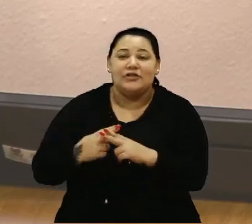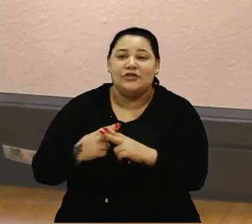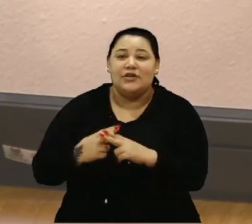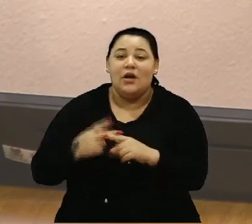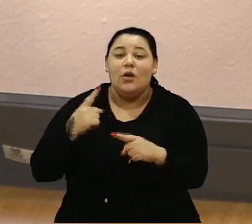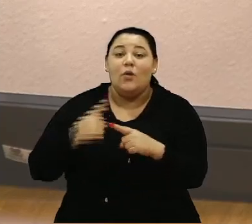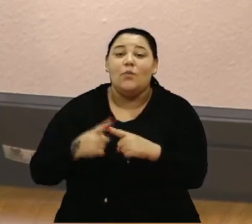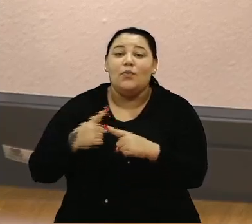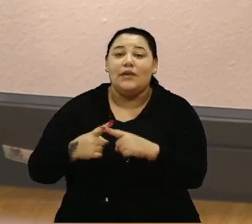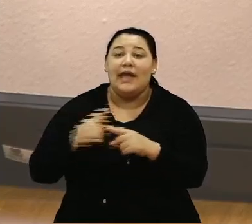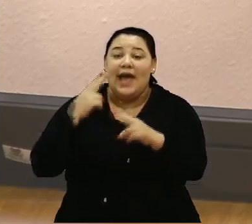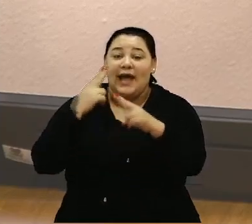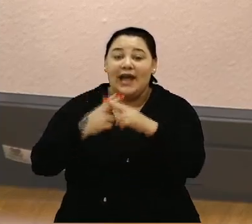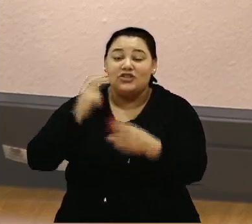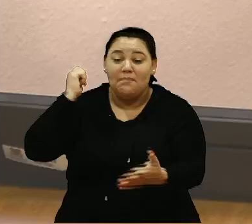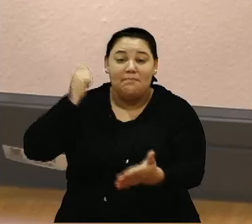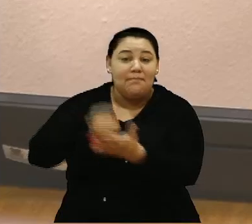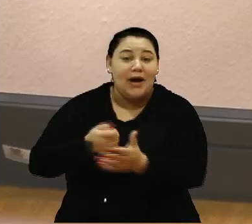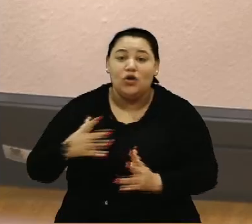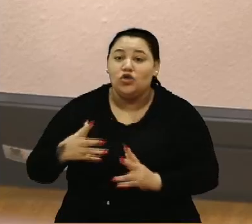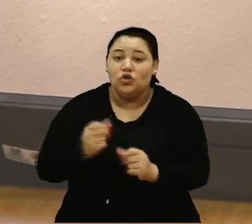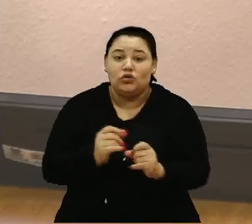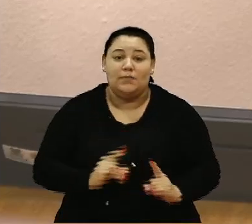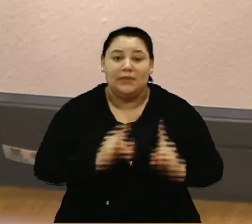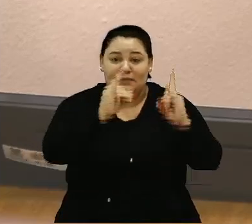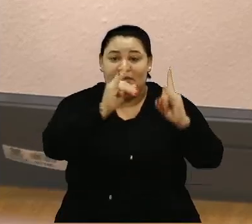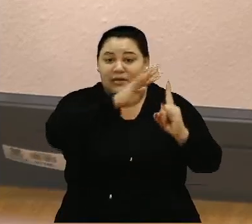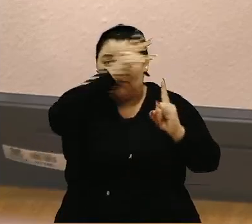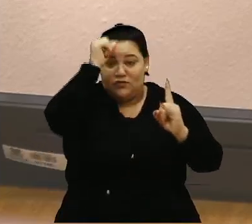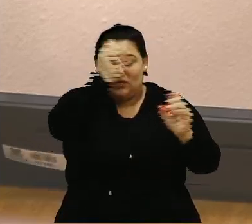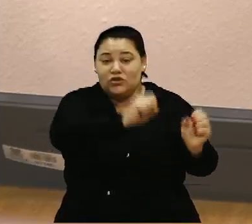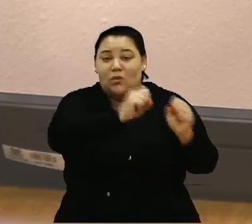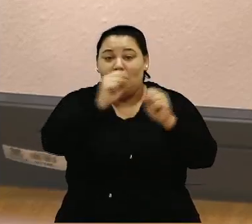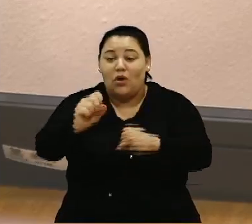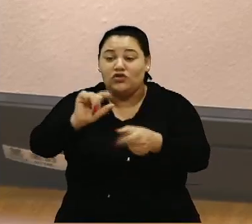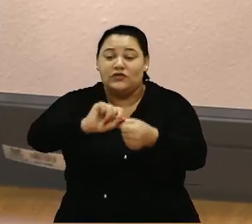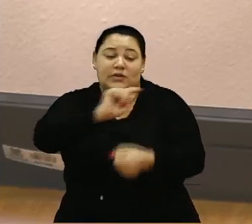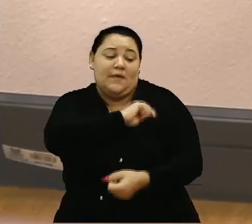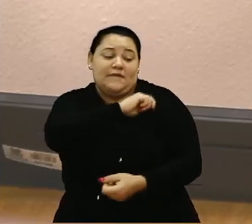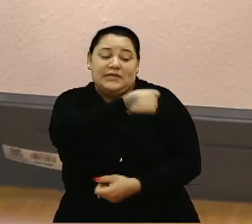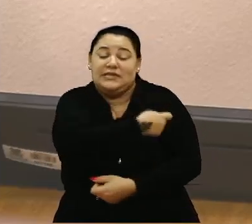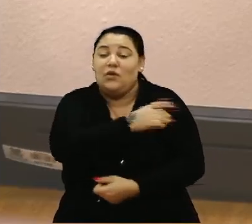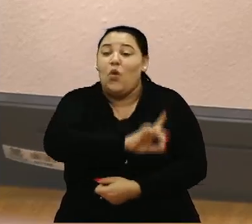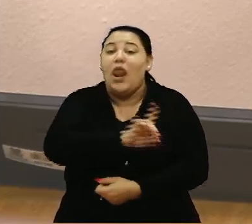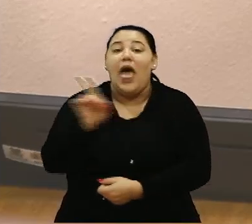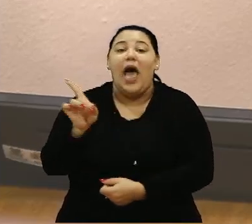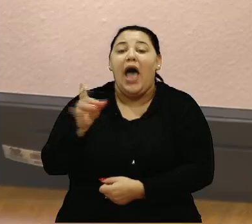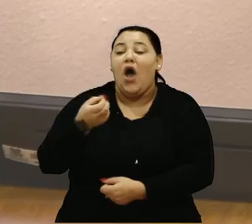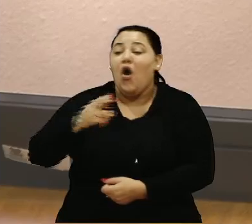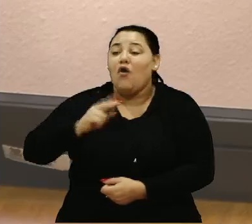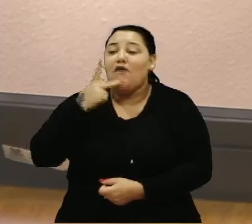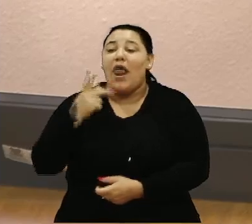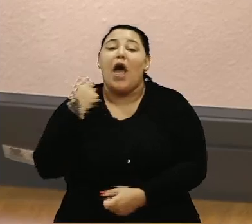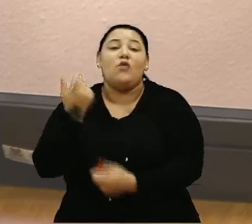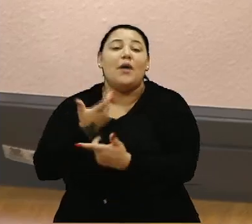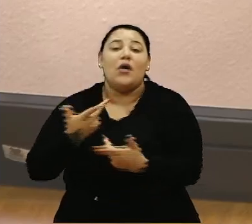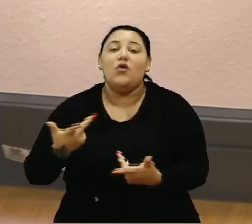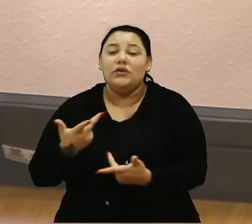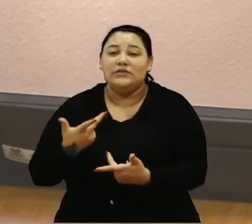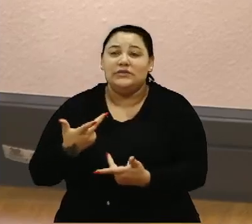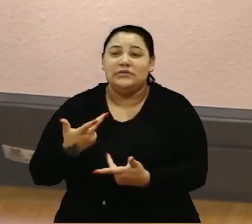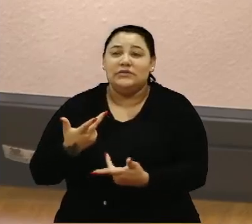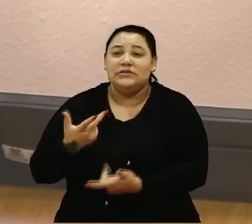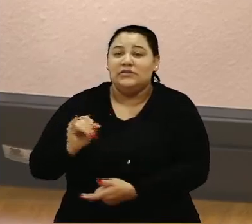os apartamentos. Sim. E a prefeitura em si, ela só pode fazer uma fiscalização lá ou se manifestar se ela